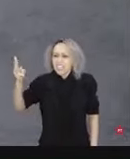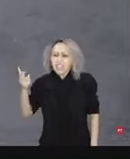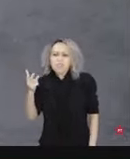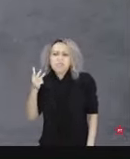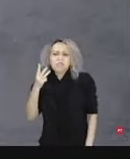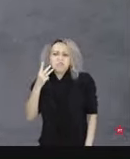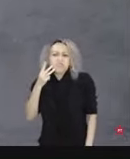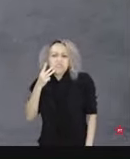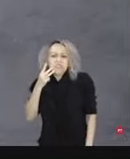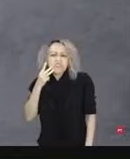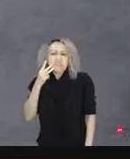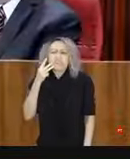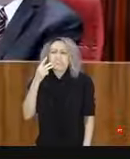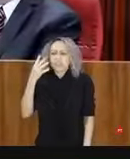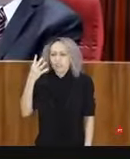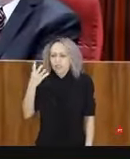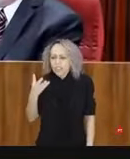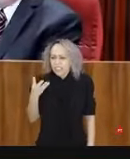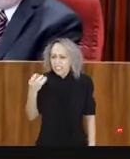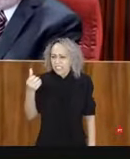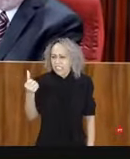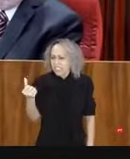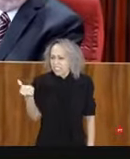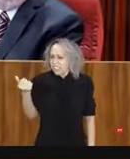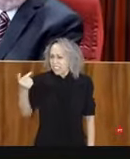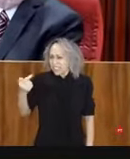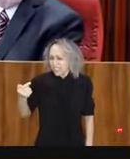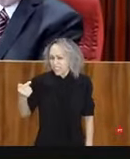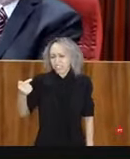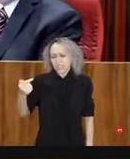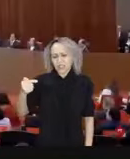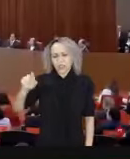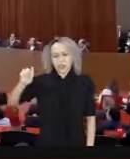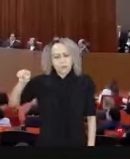215.461.715 brasileiras e brasileiros.